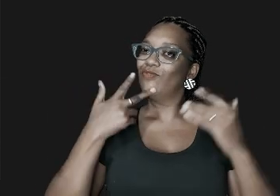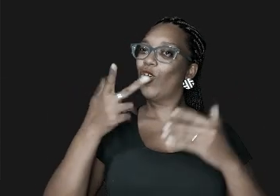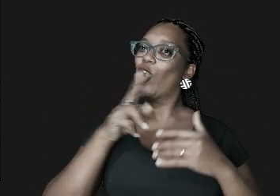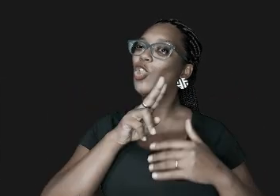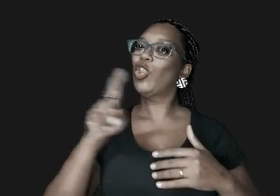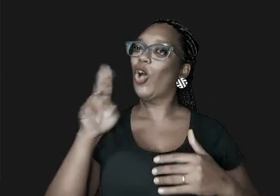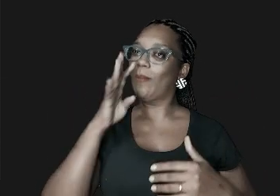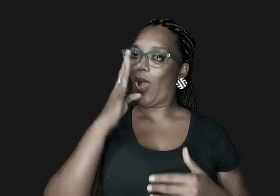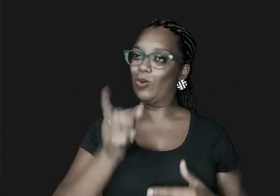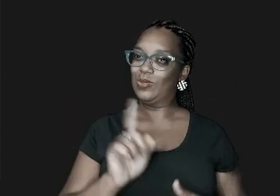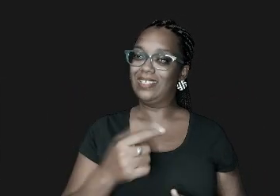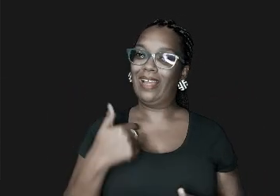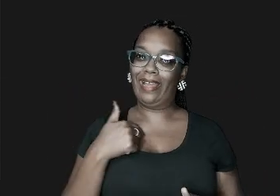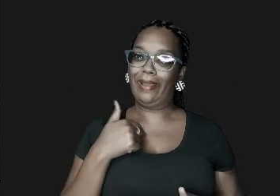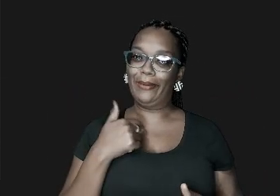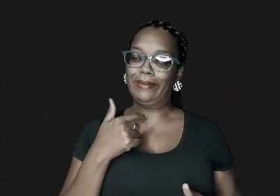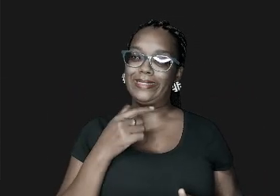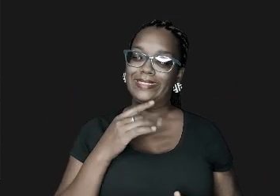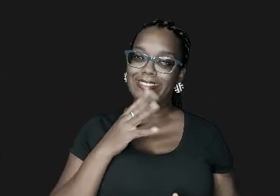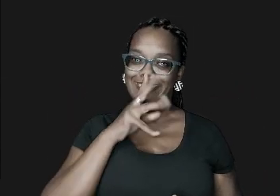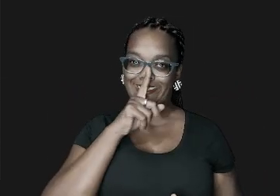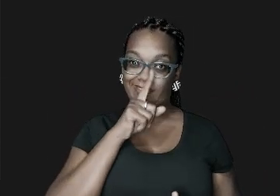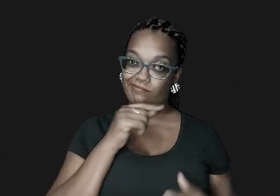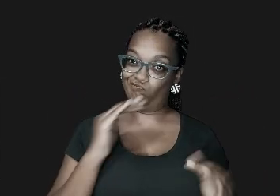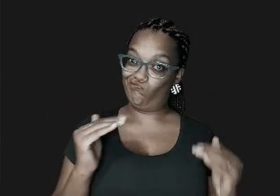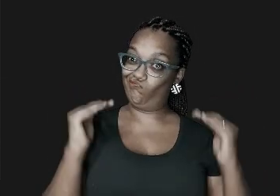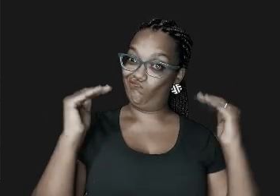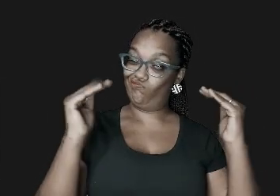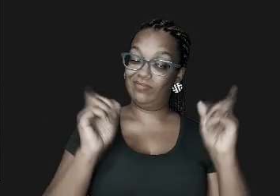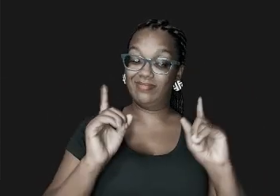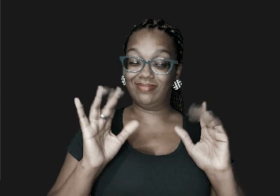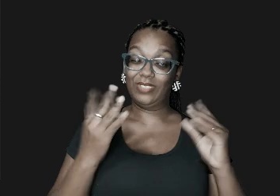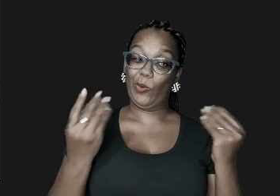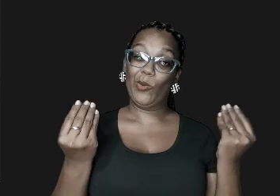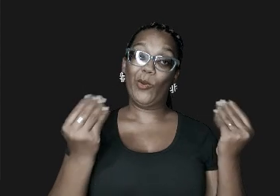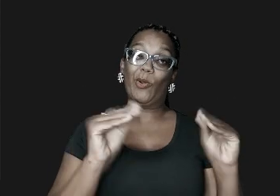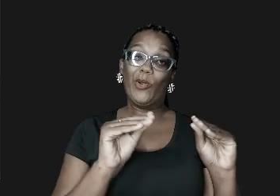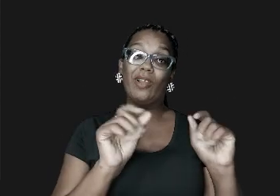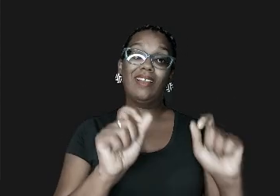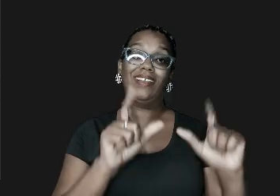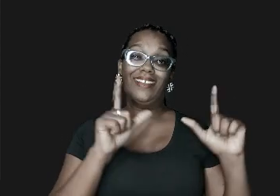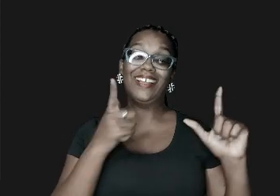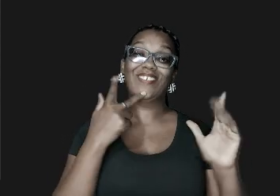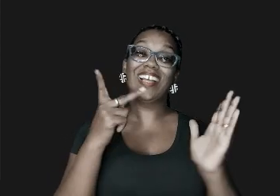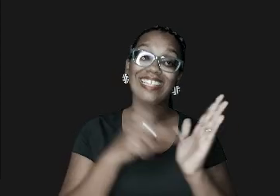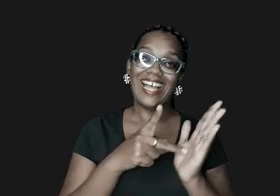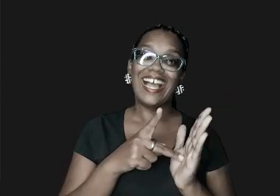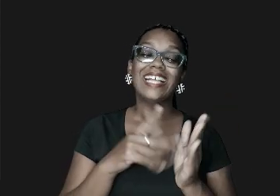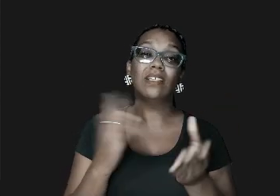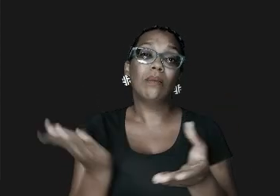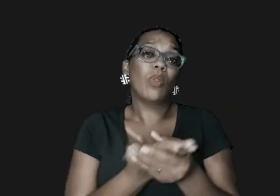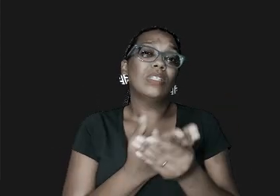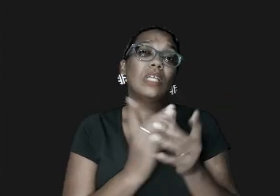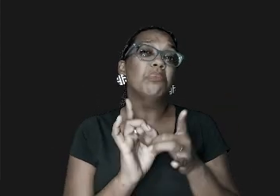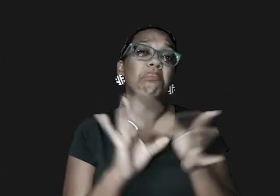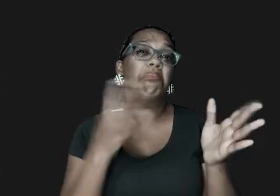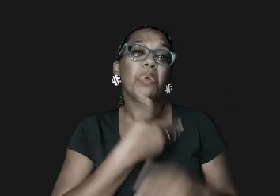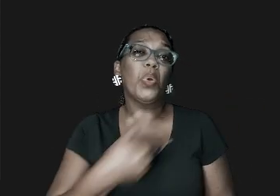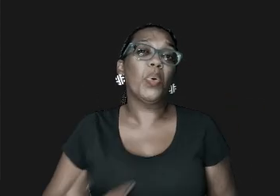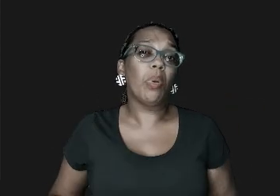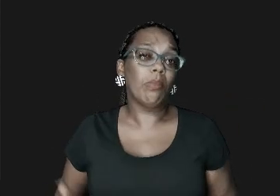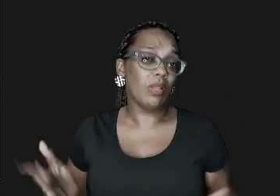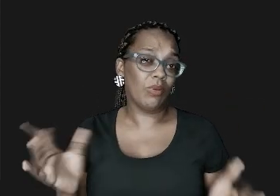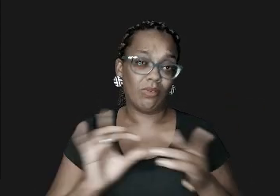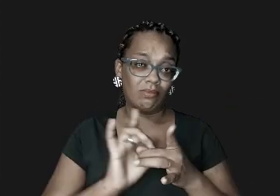é mais elegante ele num setor o nome do acusado e eu eu não fui tão elegante porque na verdade